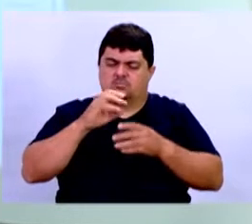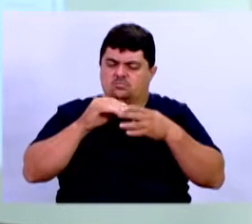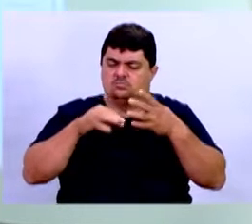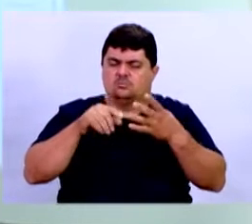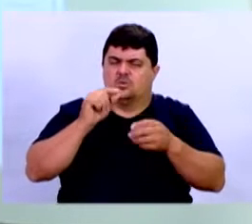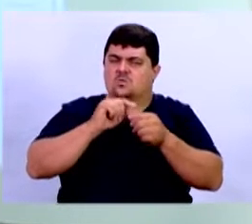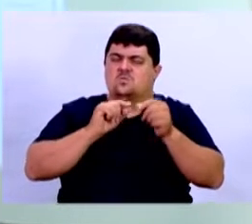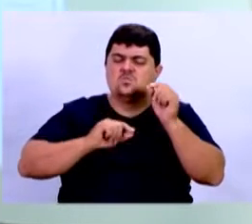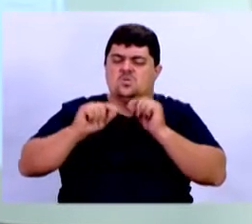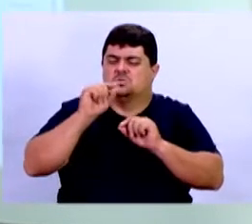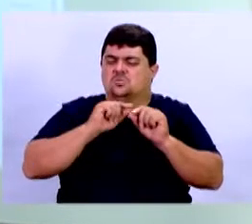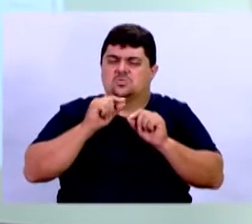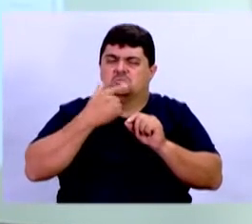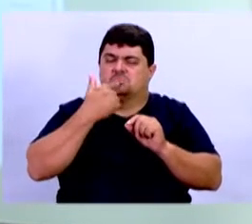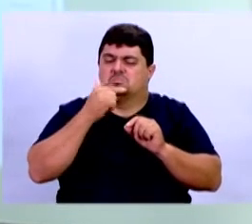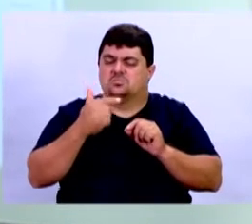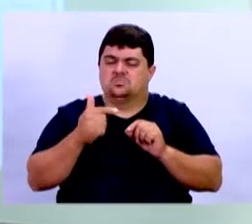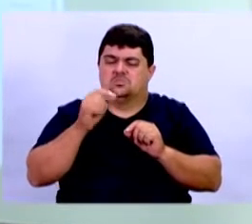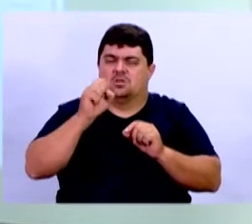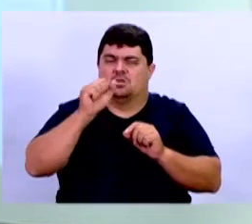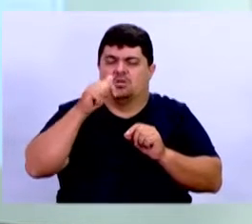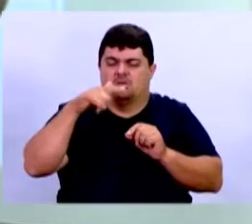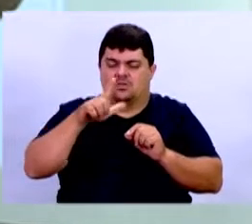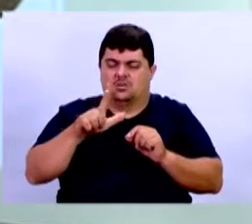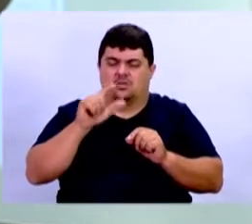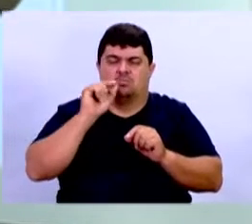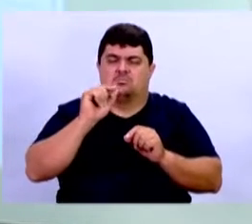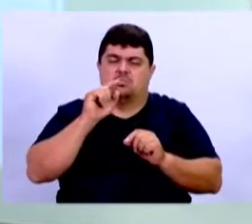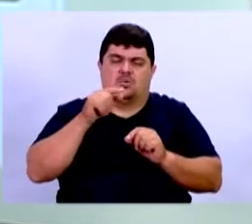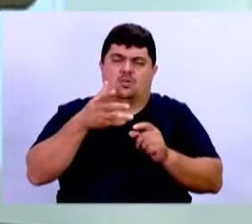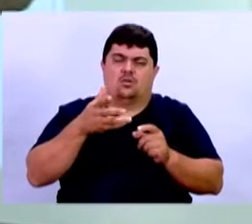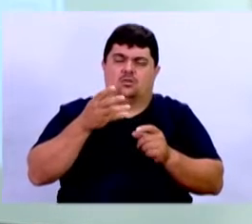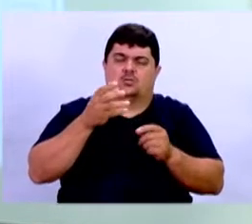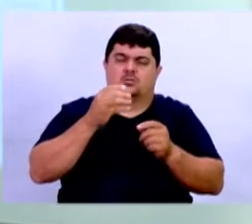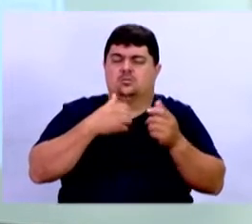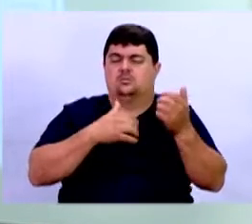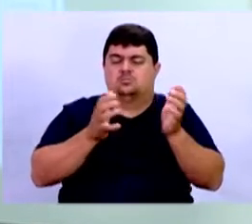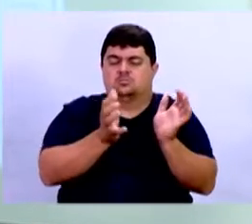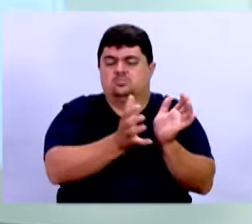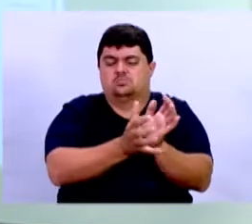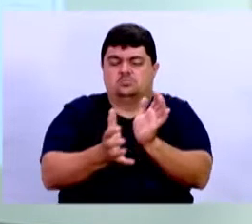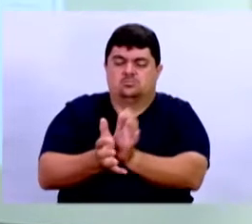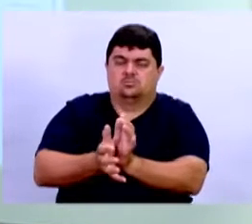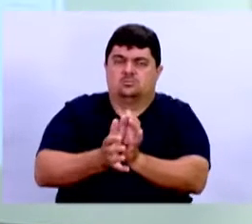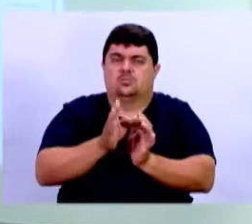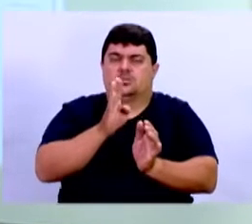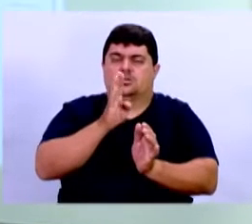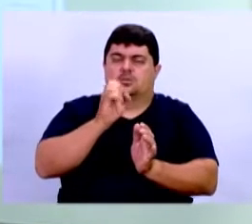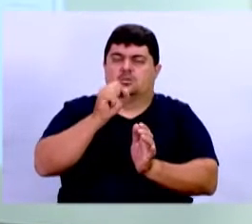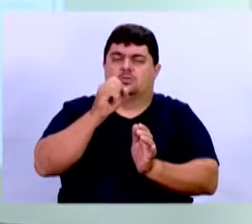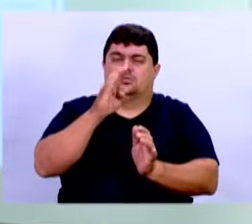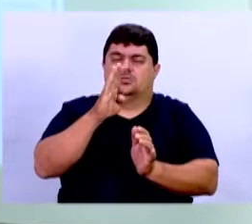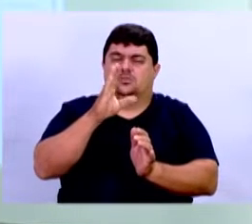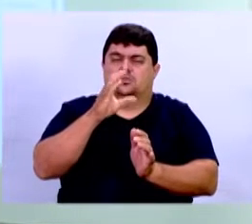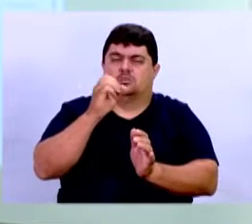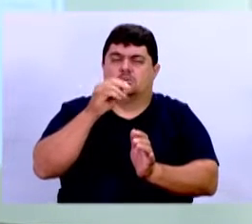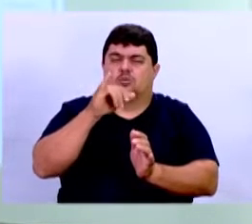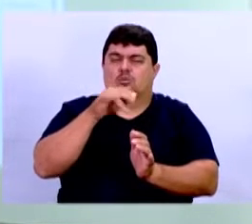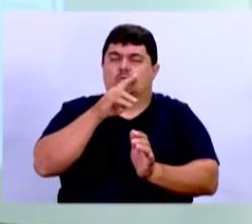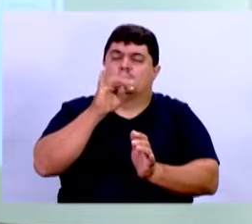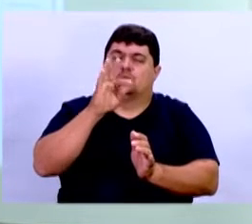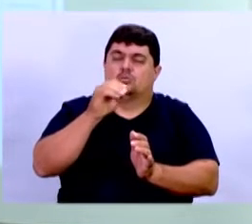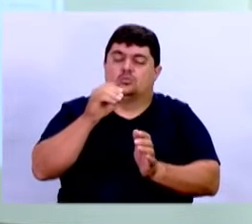entender o que é uma linguagem SQL, os subconjuntos de comandos dessa linguagem e, por último, o